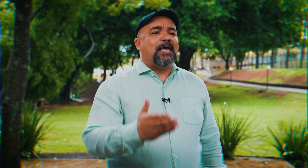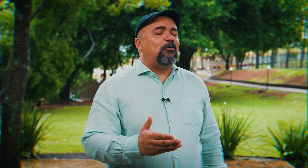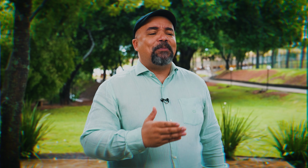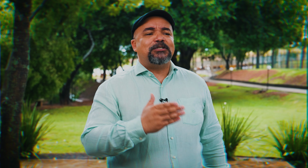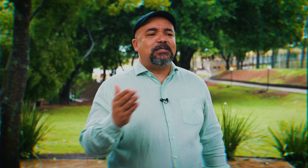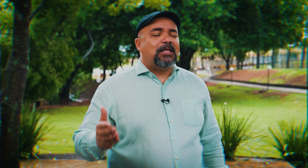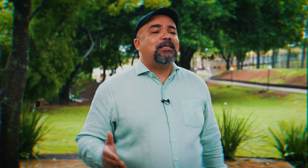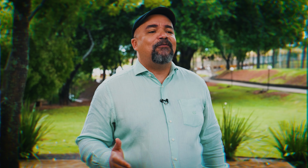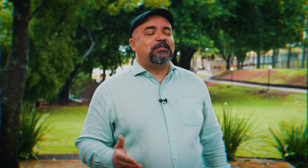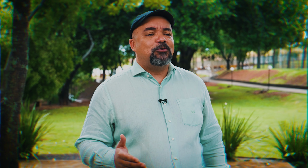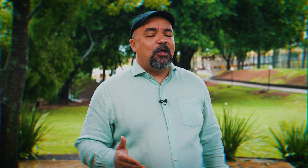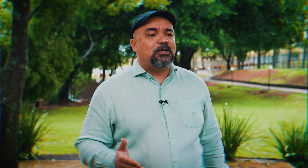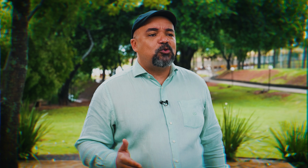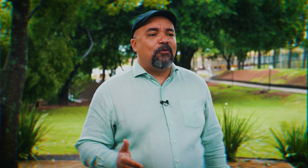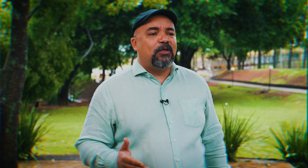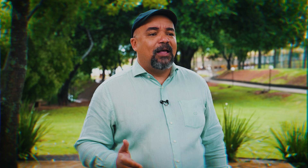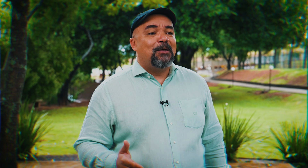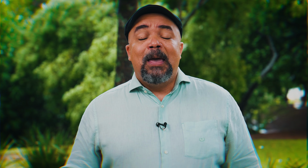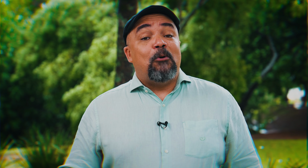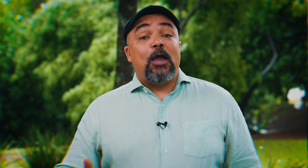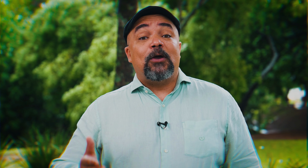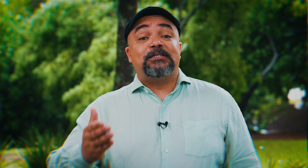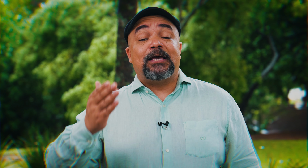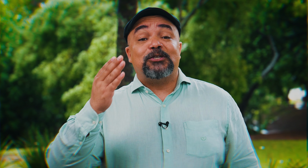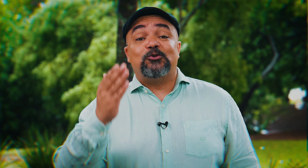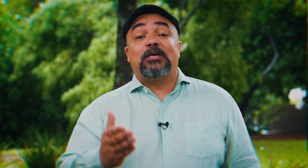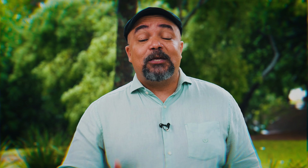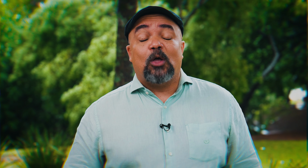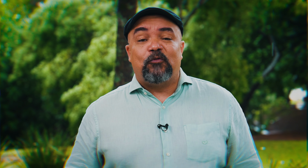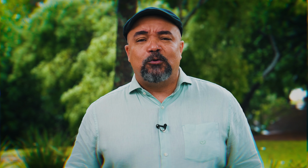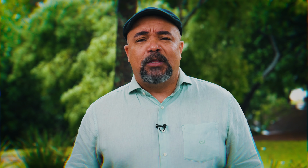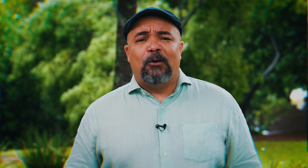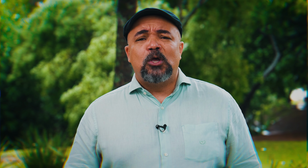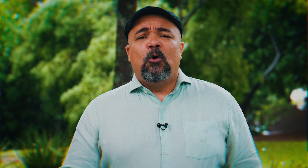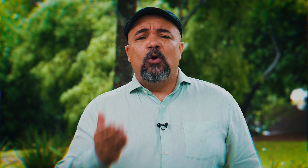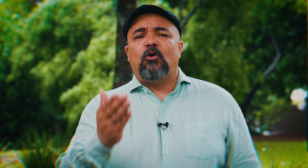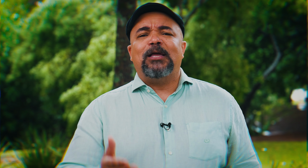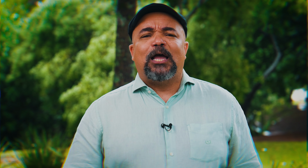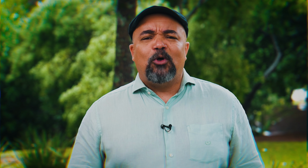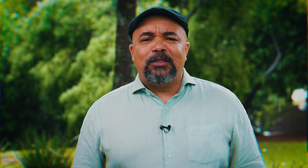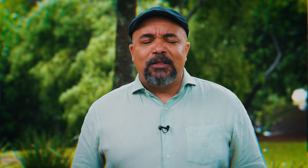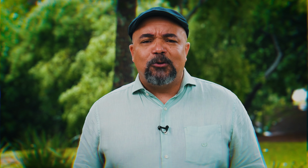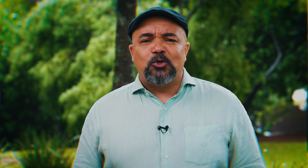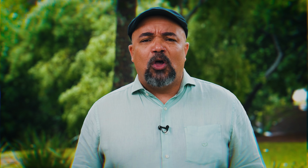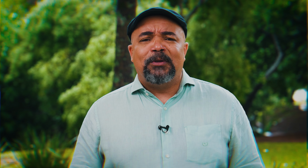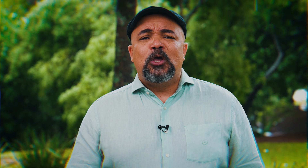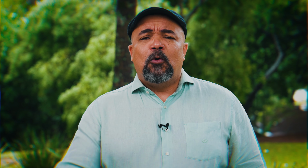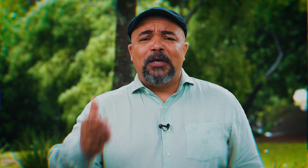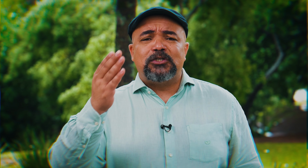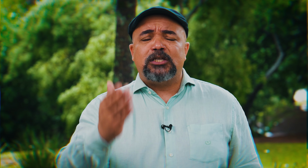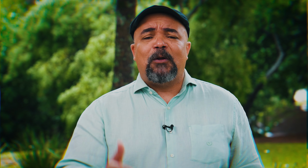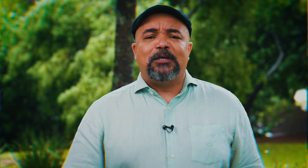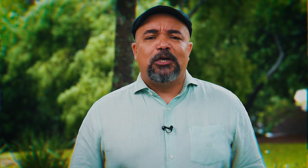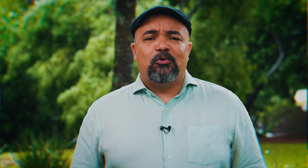que é cego e precisa da intervenção de Deus em sua vida. Por reconhecer que Jesus Cristo é o Filho de Deus, o único mediador entre Deus e os homens,